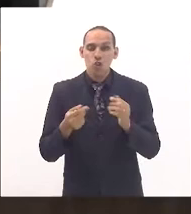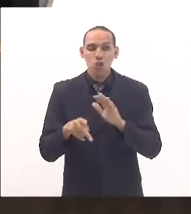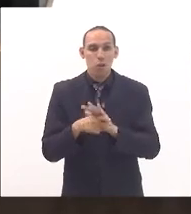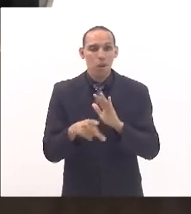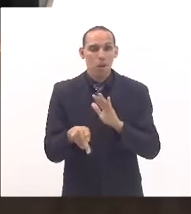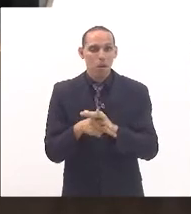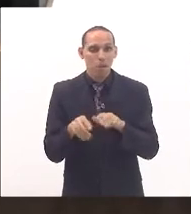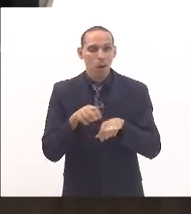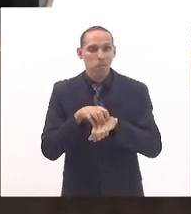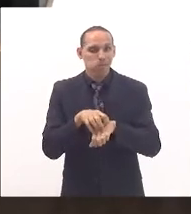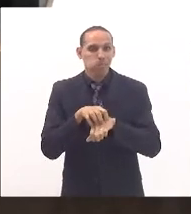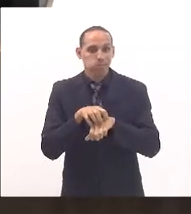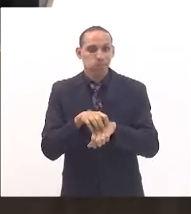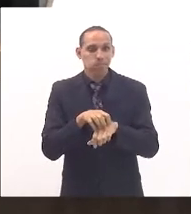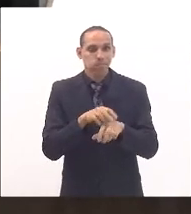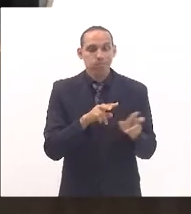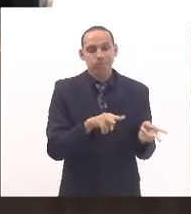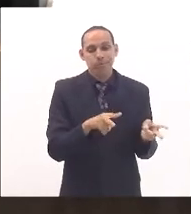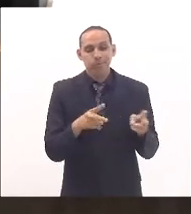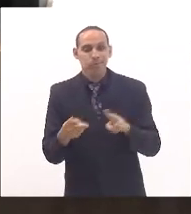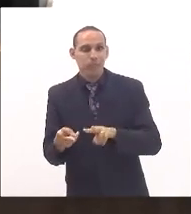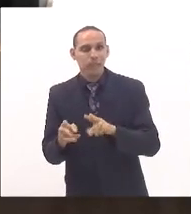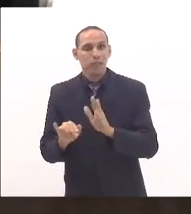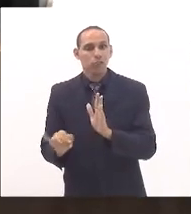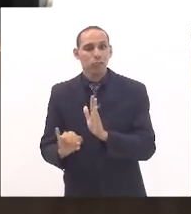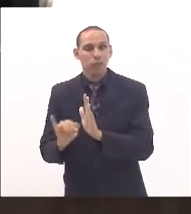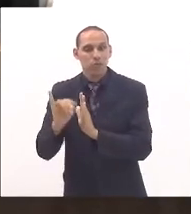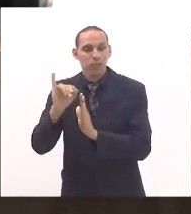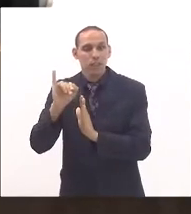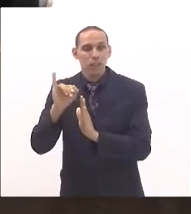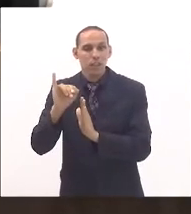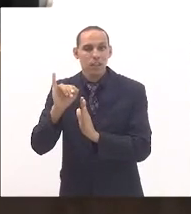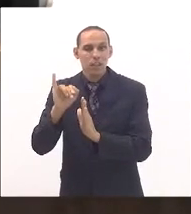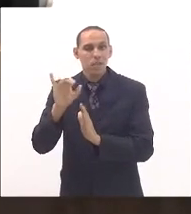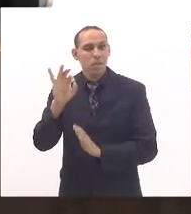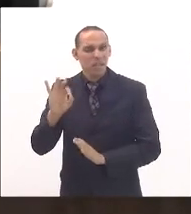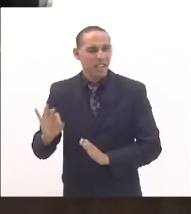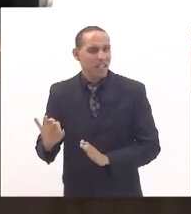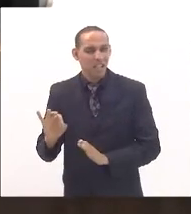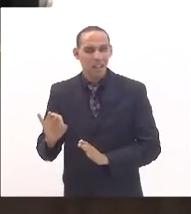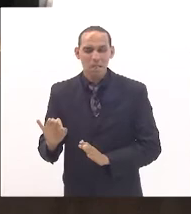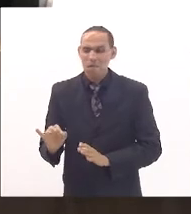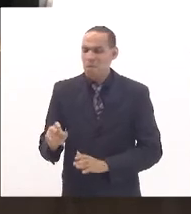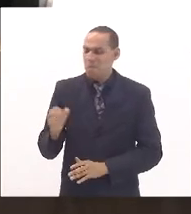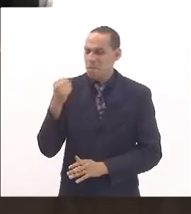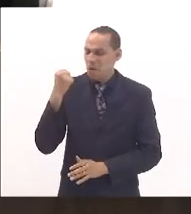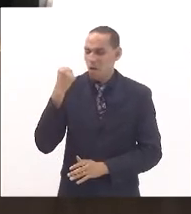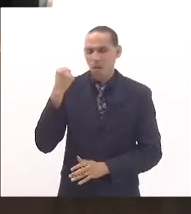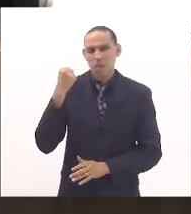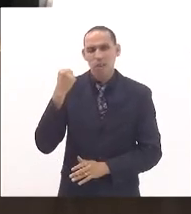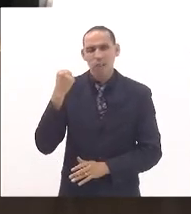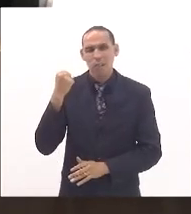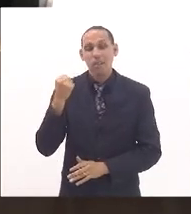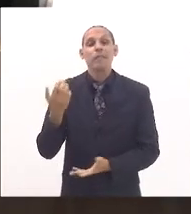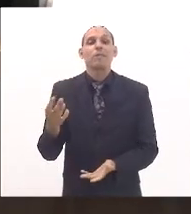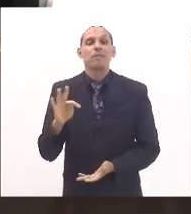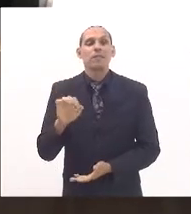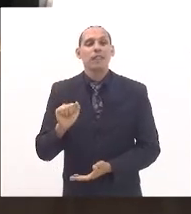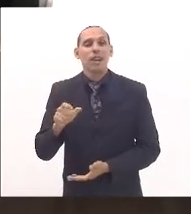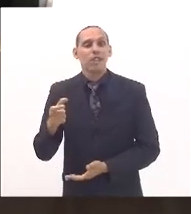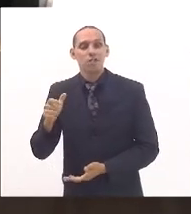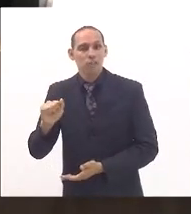transportes transfere para a inflação um percentual brutal, tanto é que a taxa Selic já